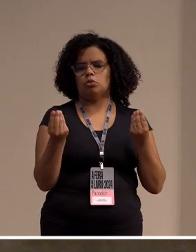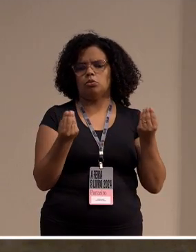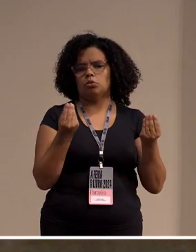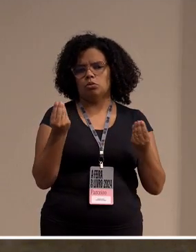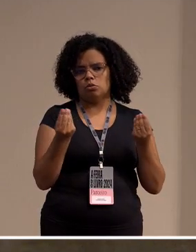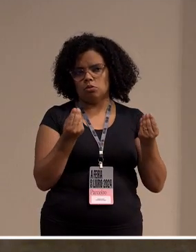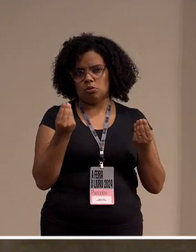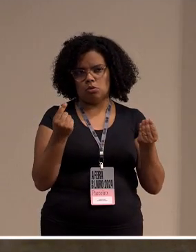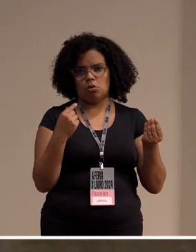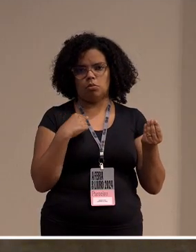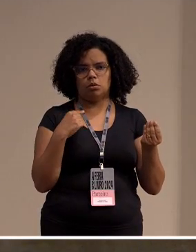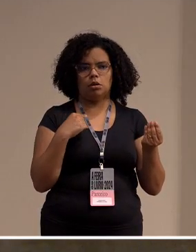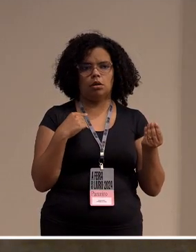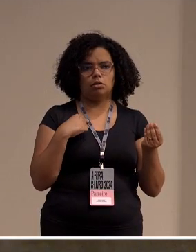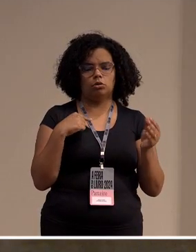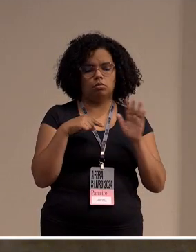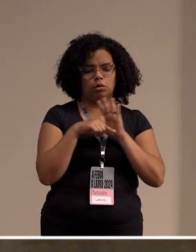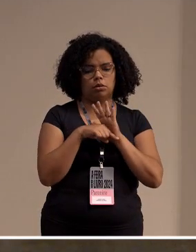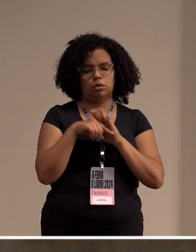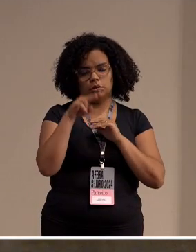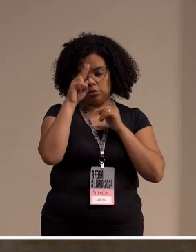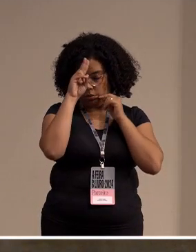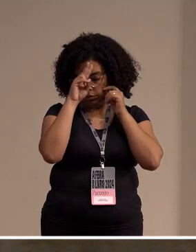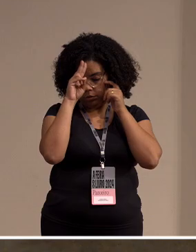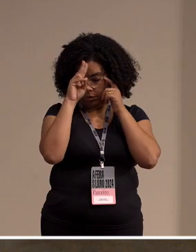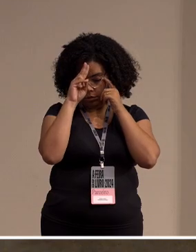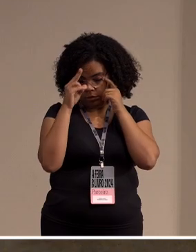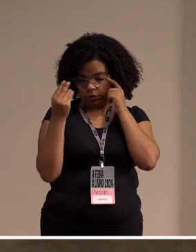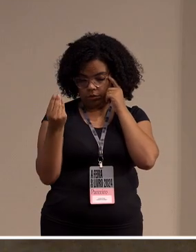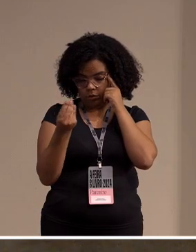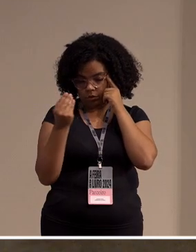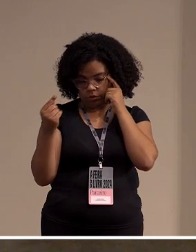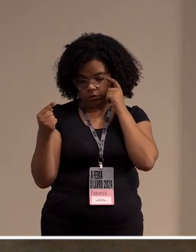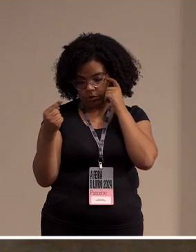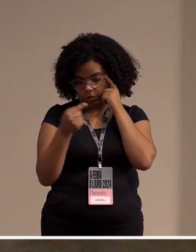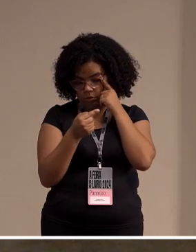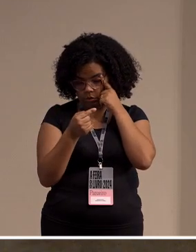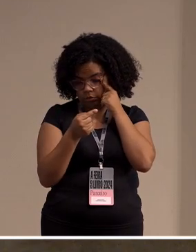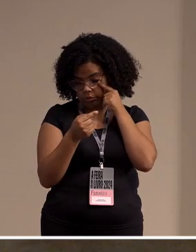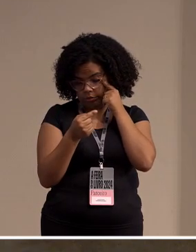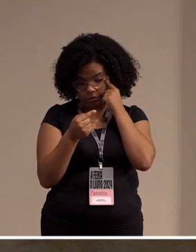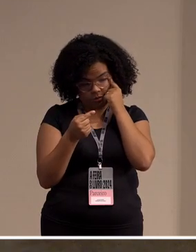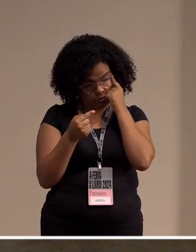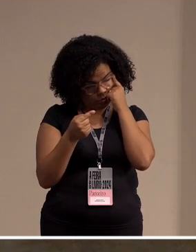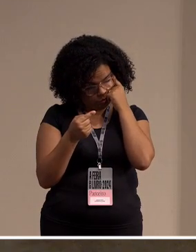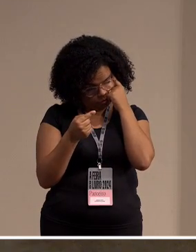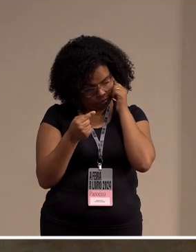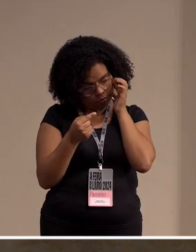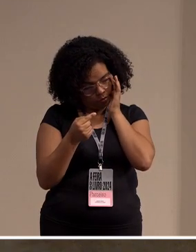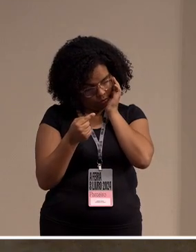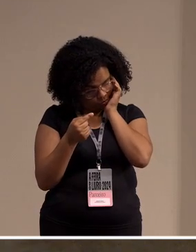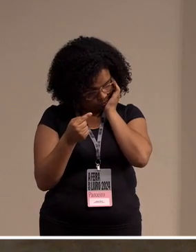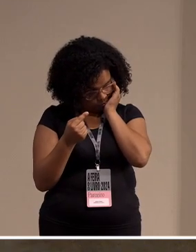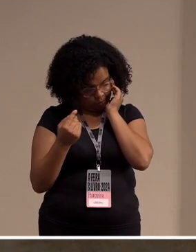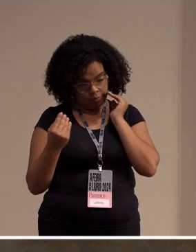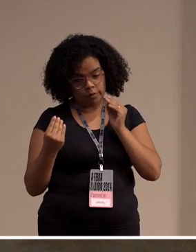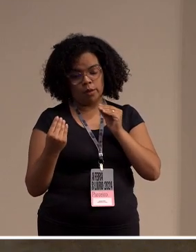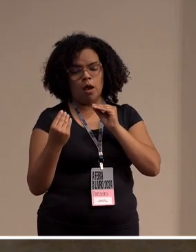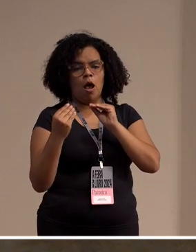tem de pesquisa histórica e o quanto você inseriu, porque tem